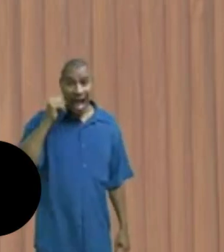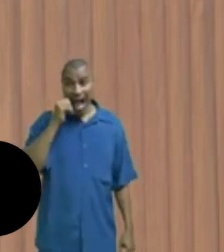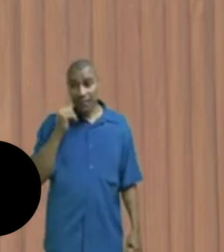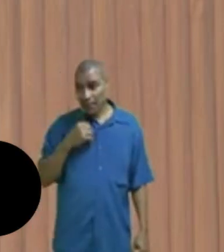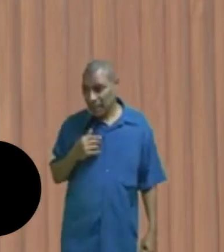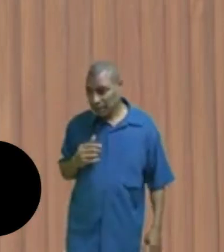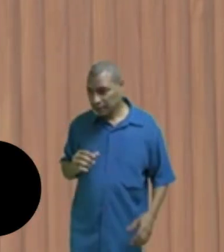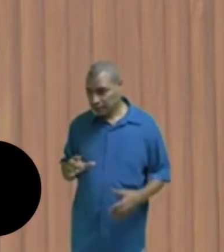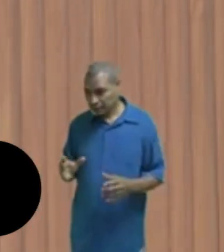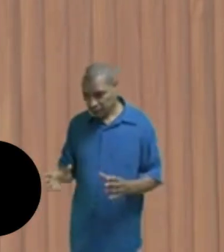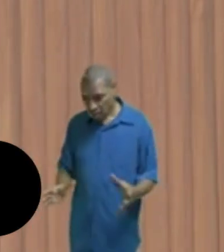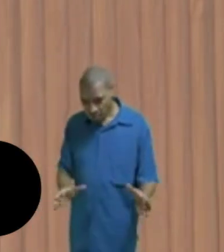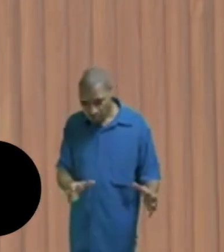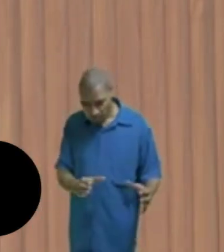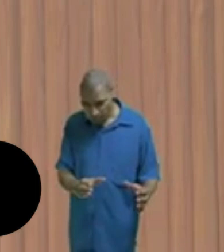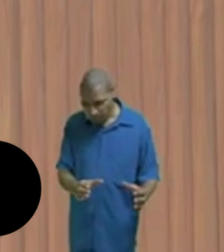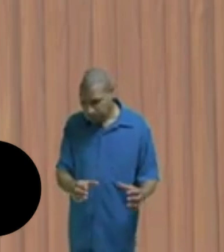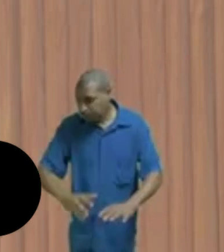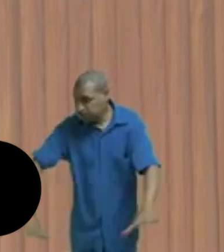Nada mais importa.